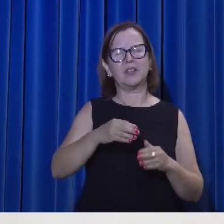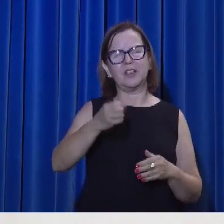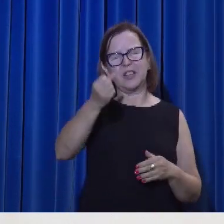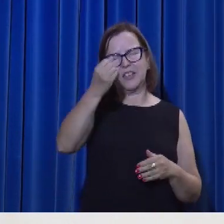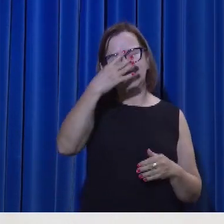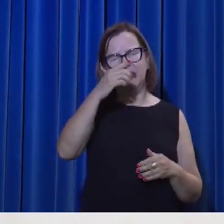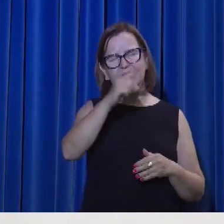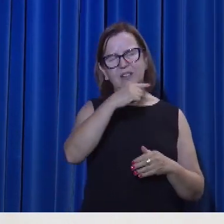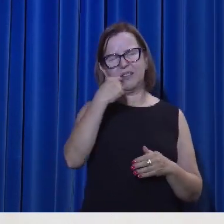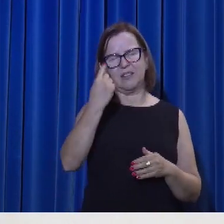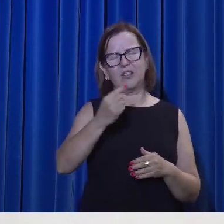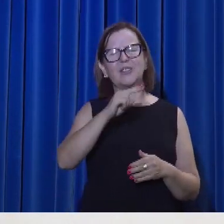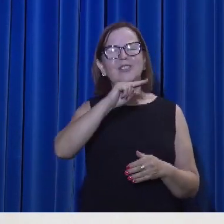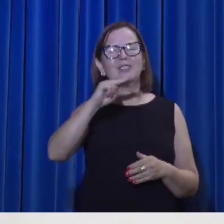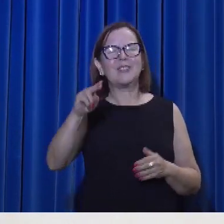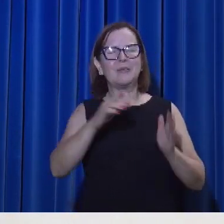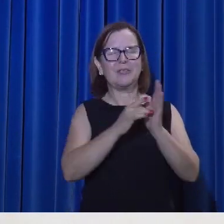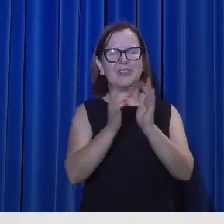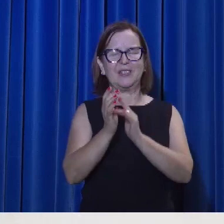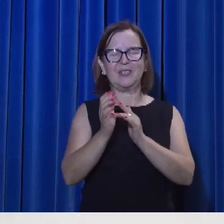de Jesus. Amém.